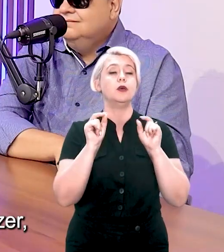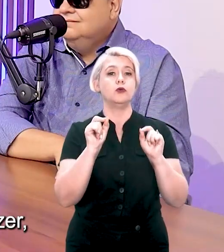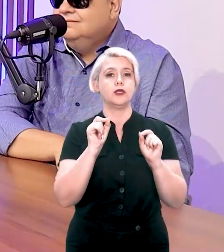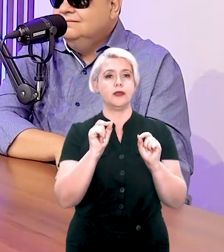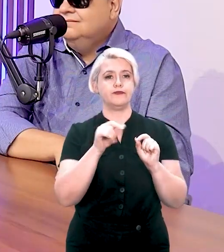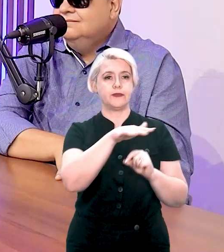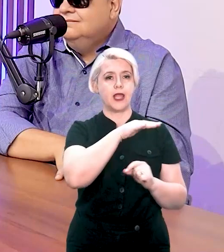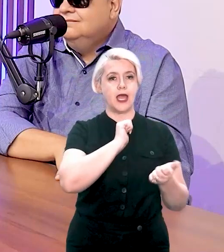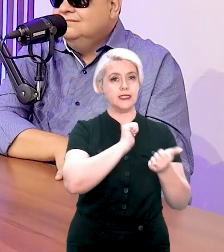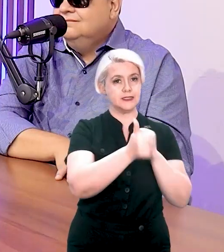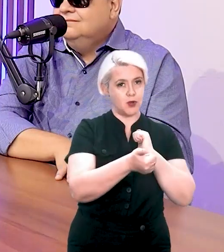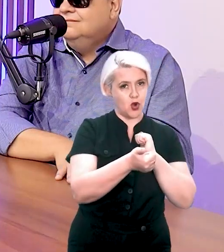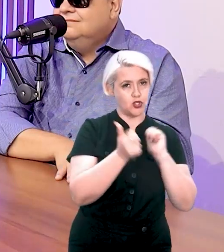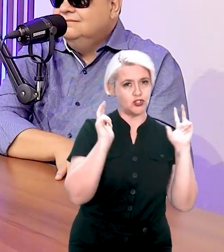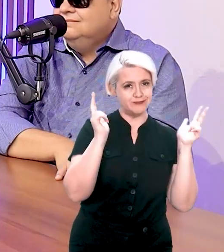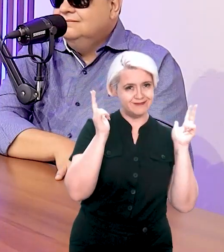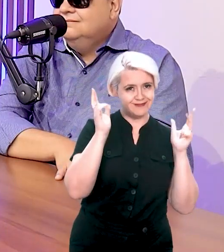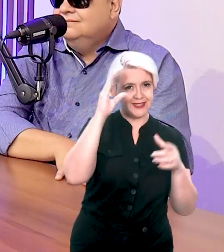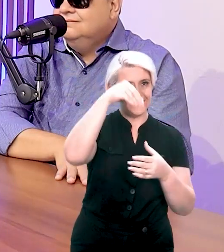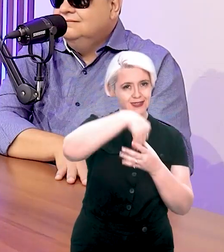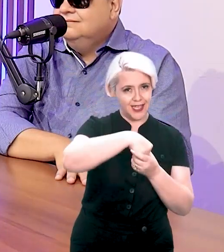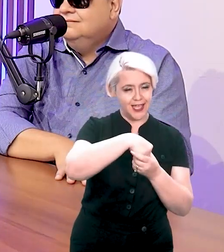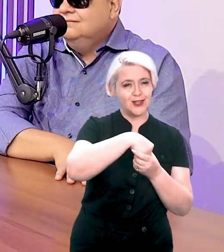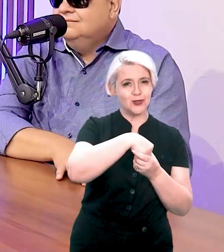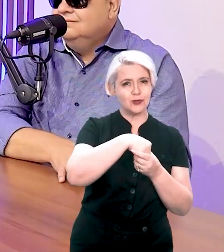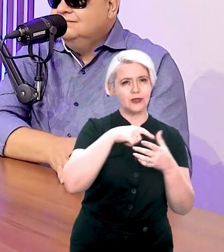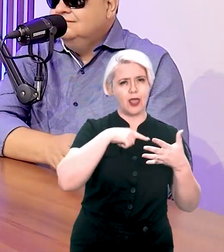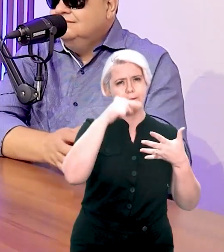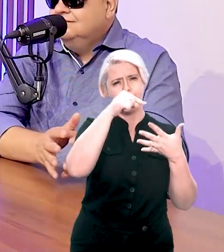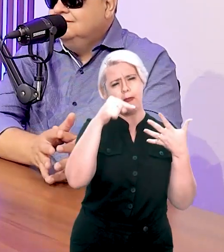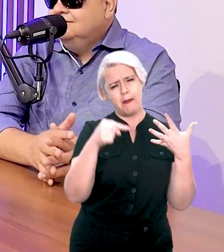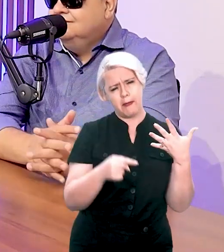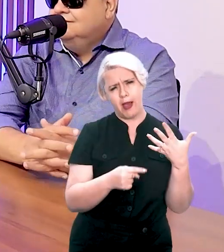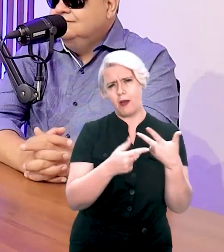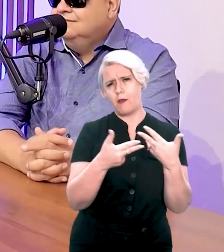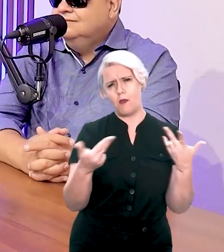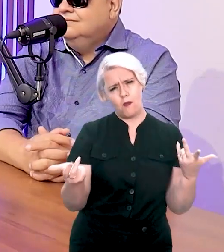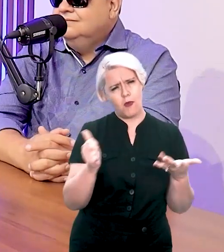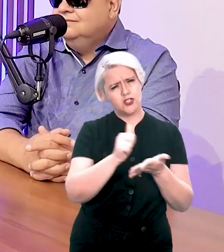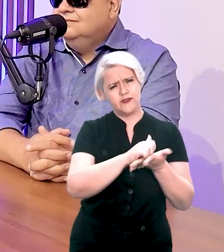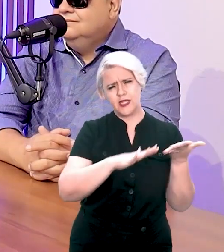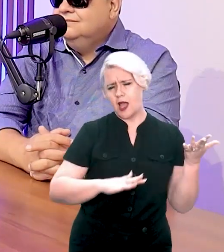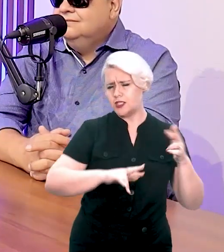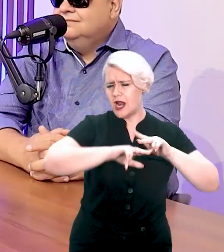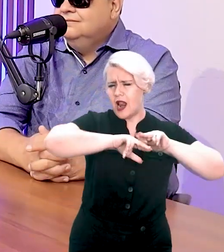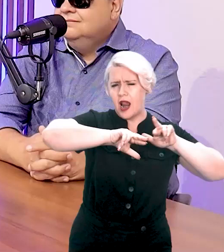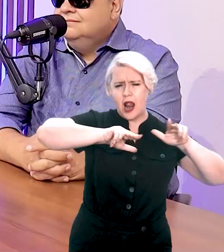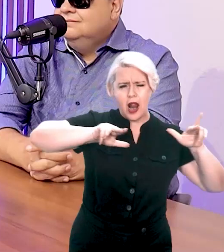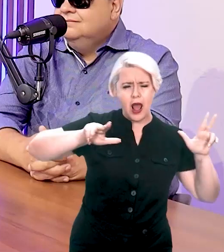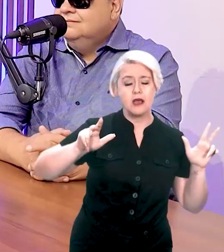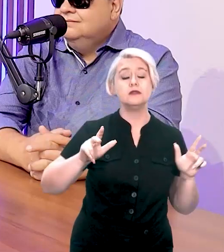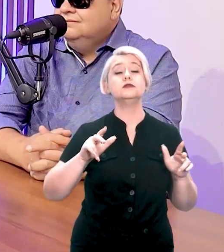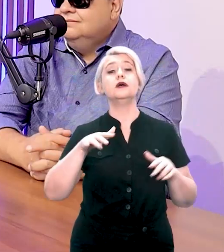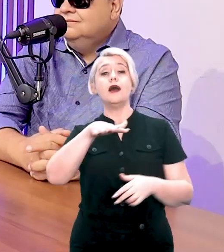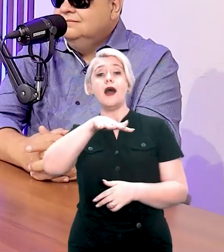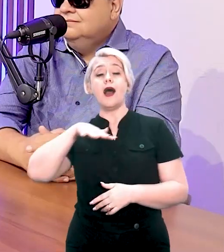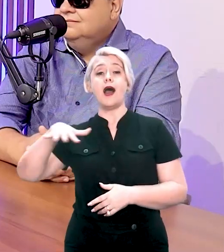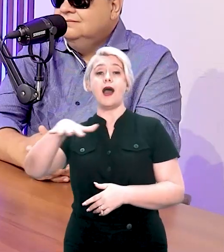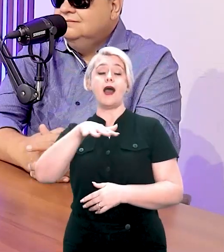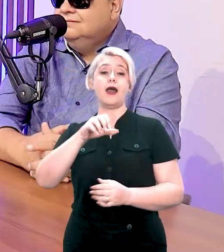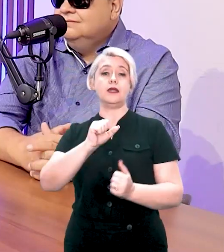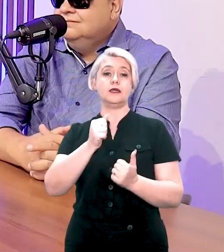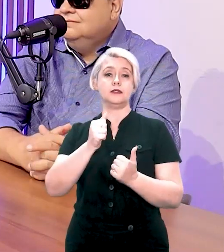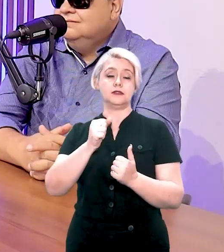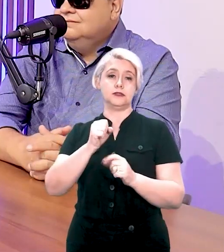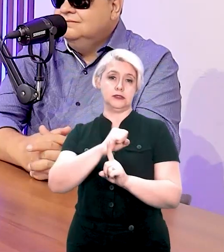esporte e lazer, e dentro de esporte e lazer cabe muita coisa, muitas atividades. A área do serviço social, que é a